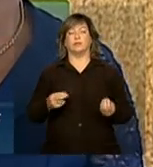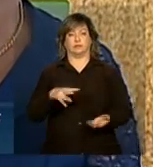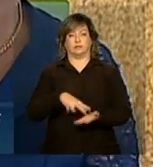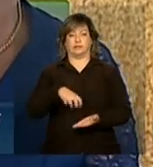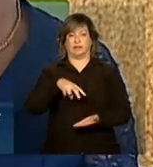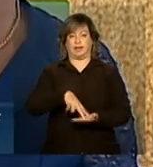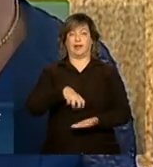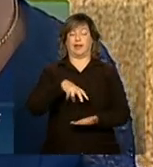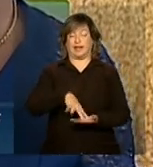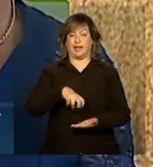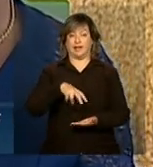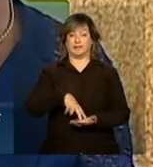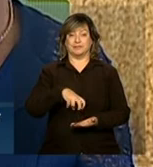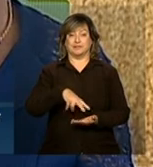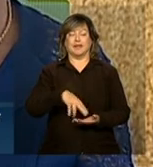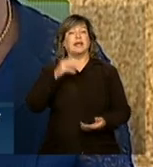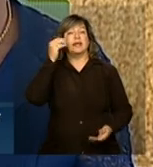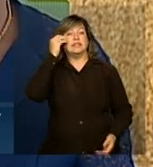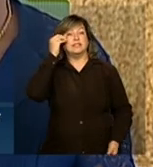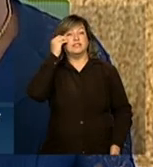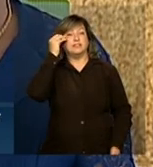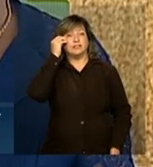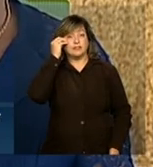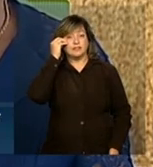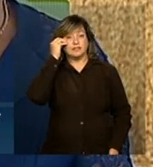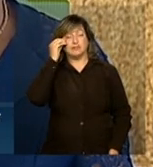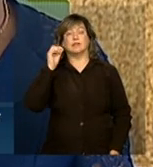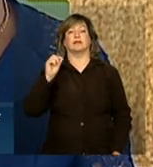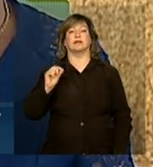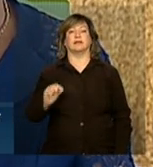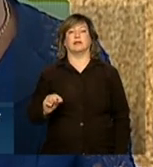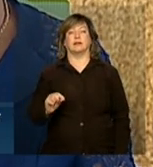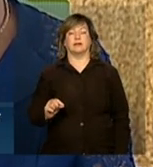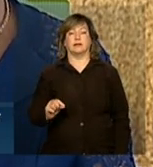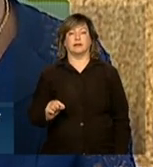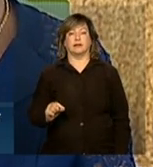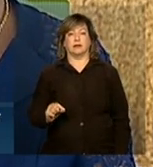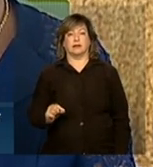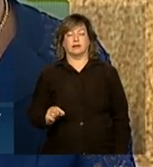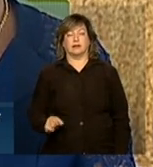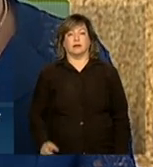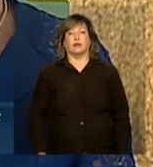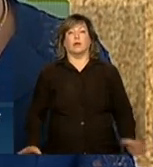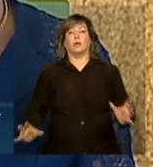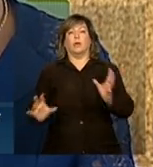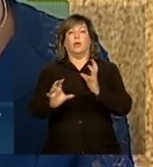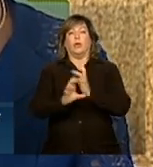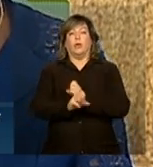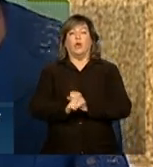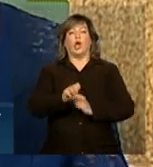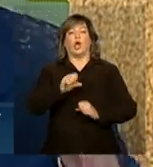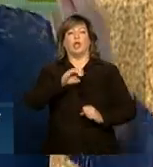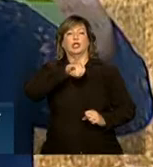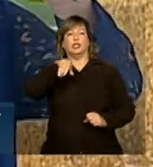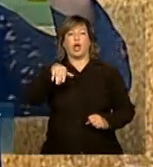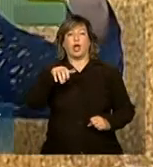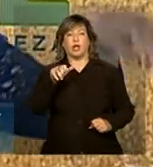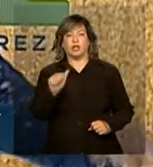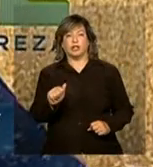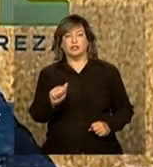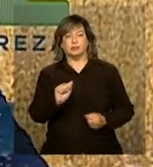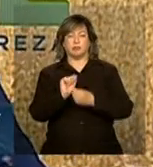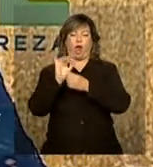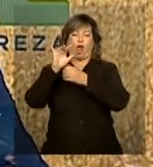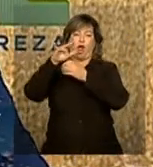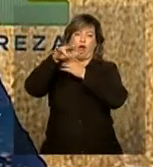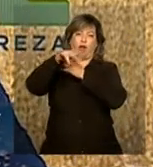alegria assistir aquela quantidade de soja